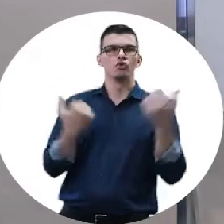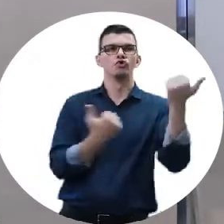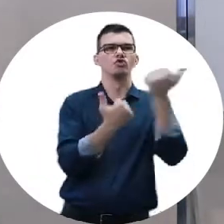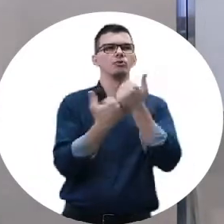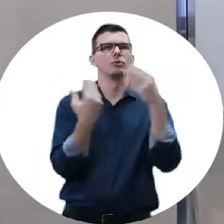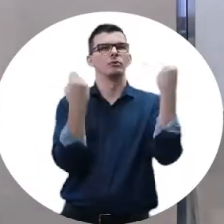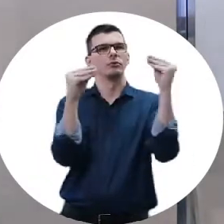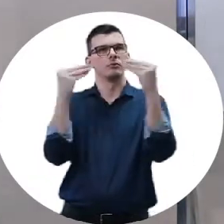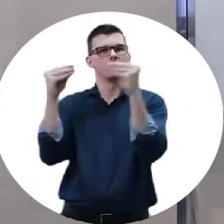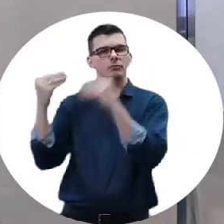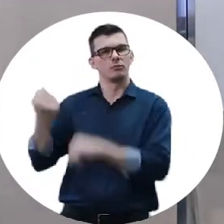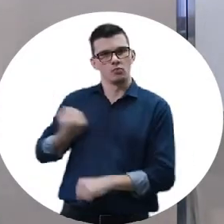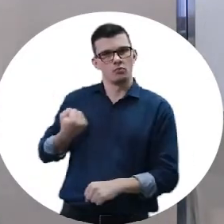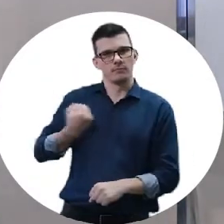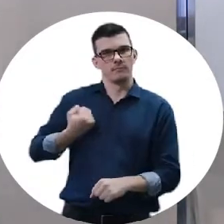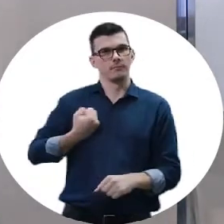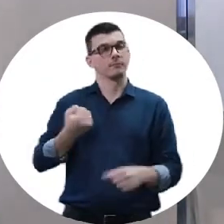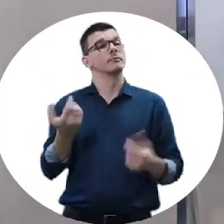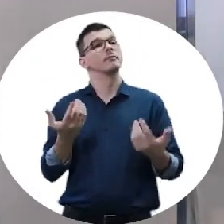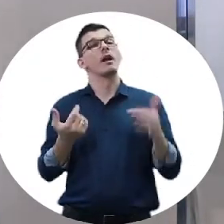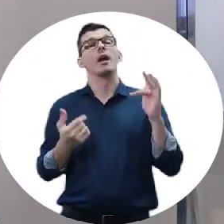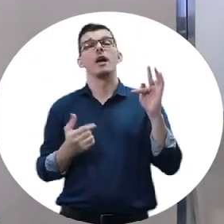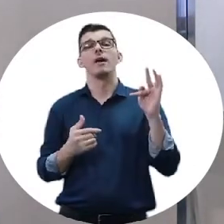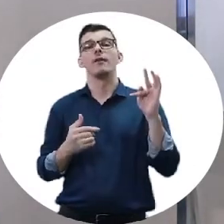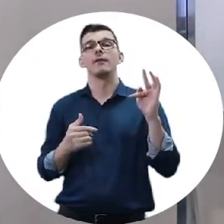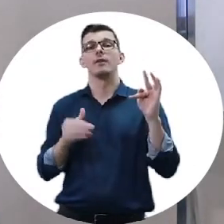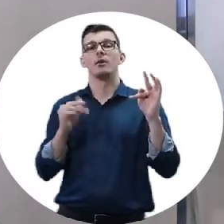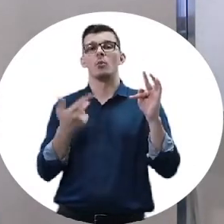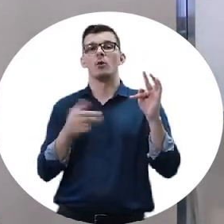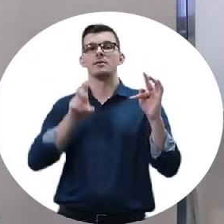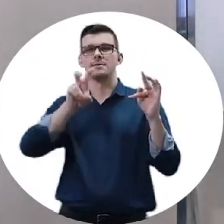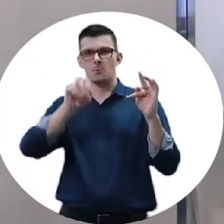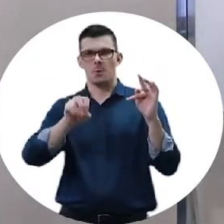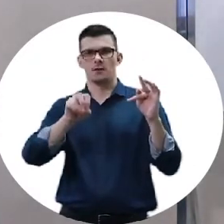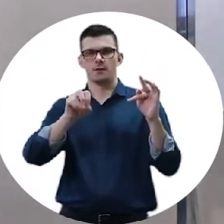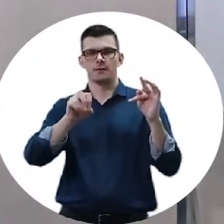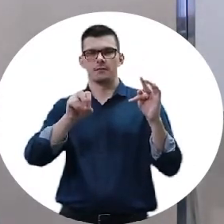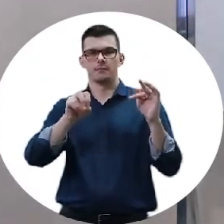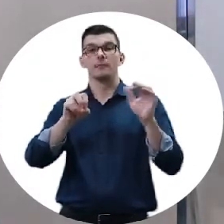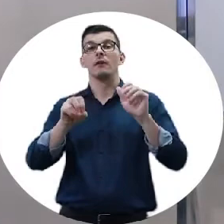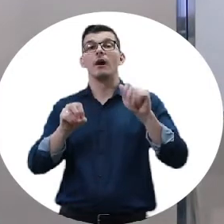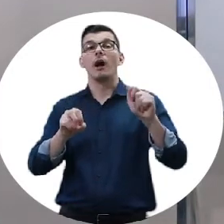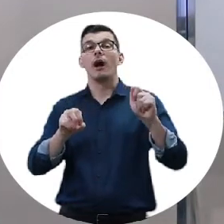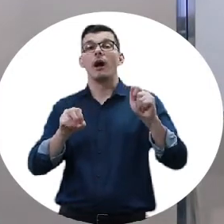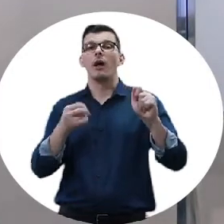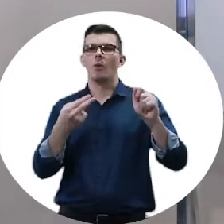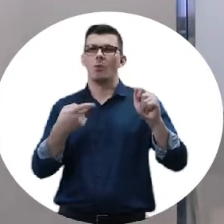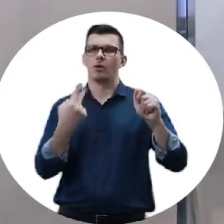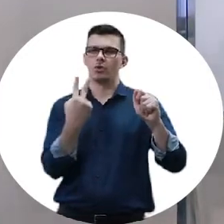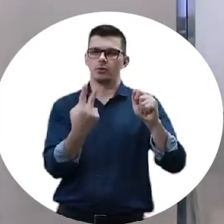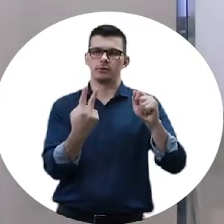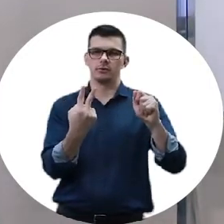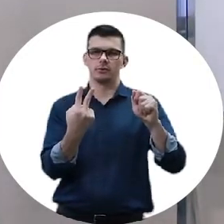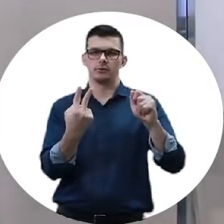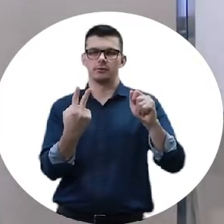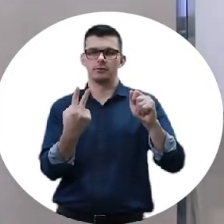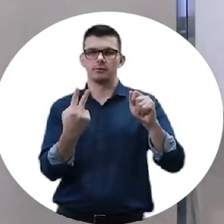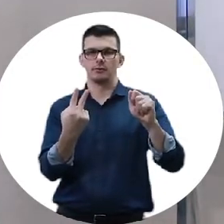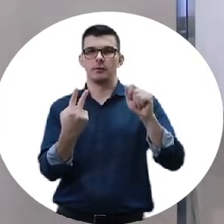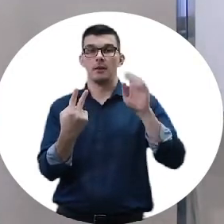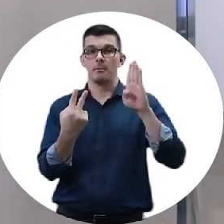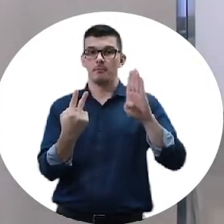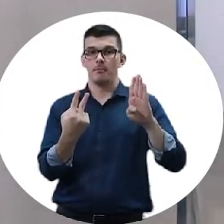valores. Eu sei quanto vale F. Quanto vale F? 50. Eu sei quanto vale a massa de A? 2. Eu sei quanto vale a massa